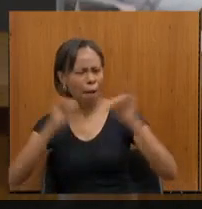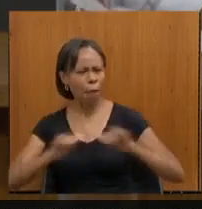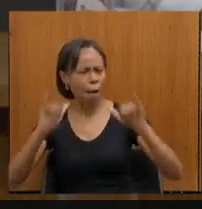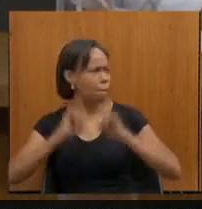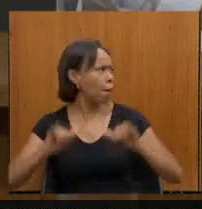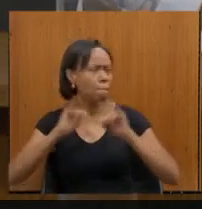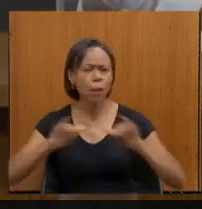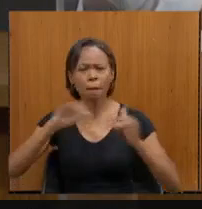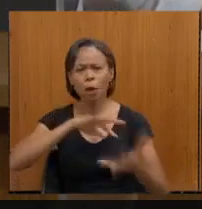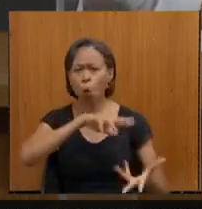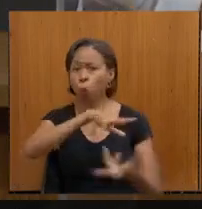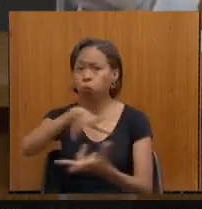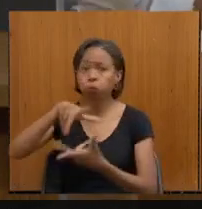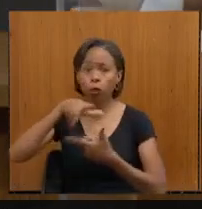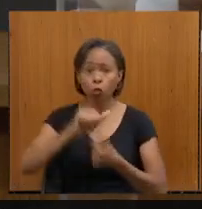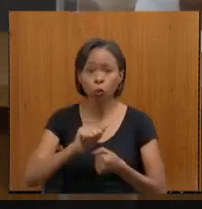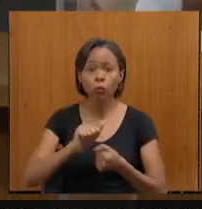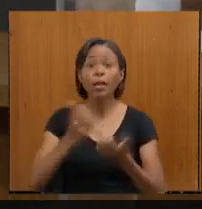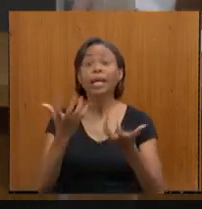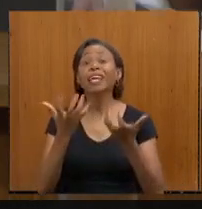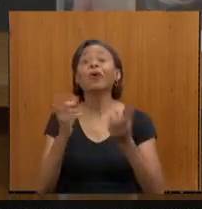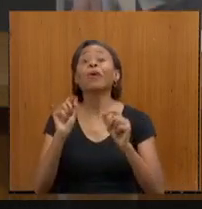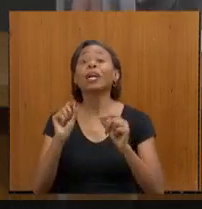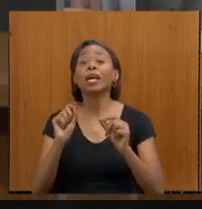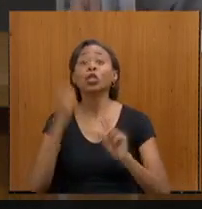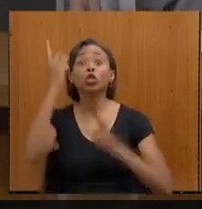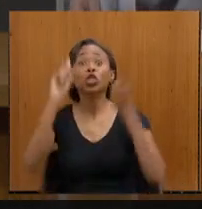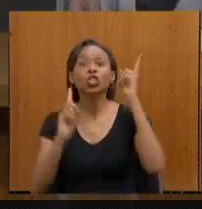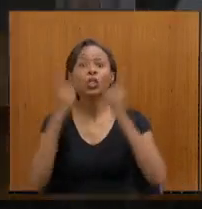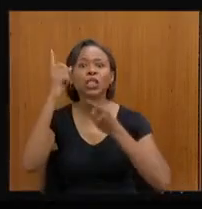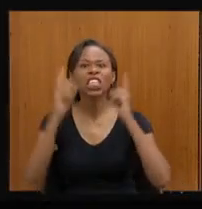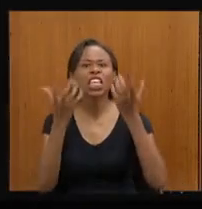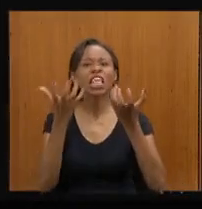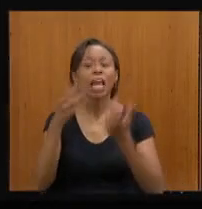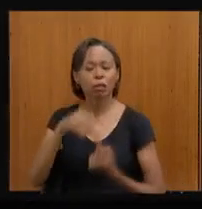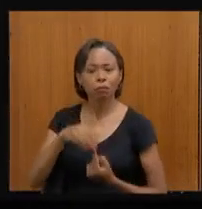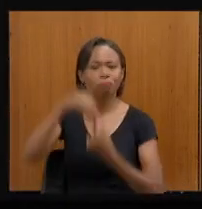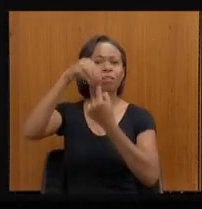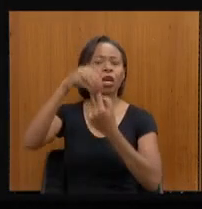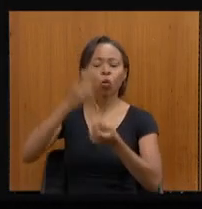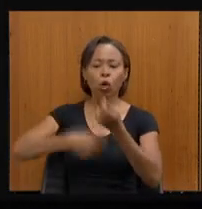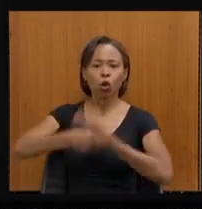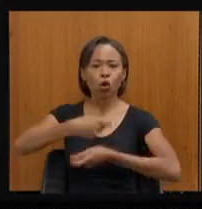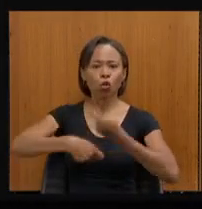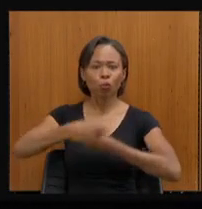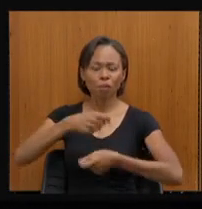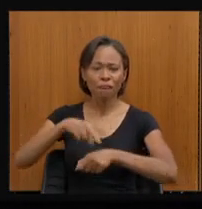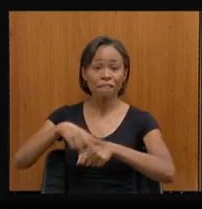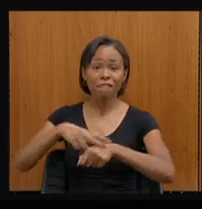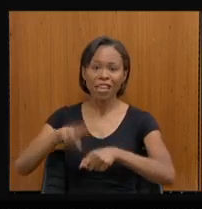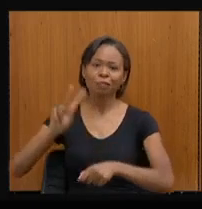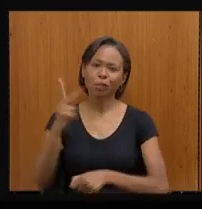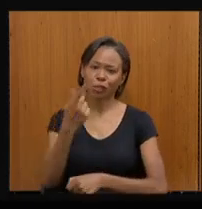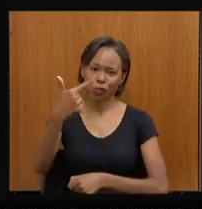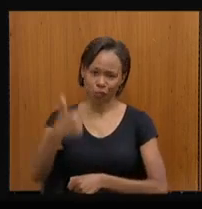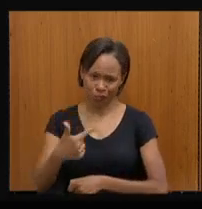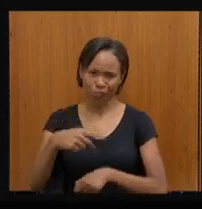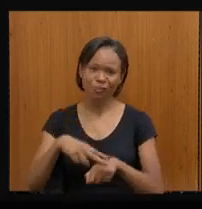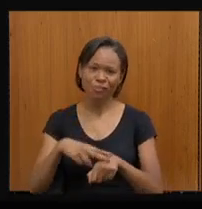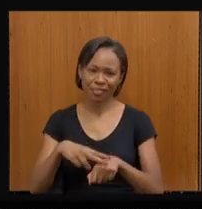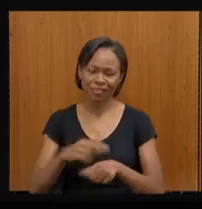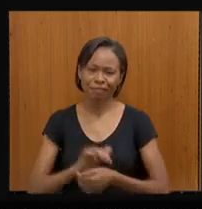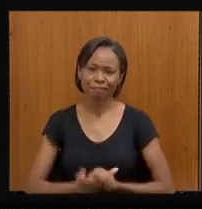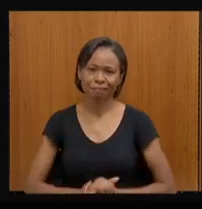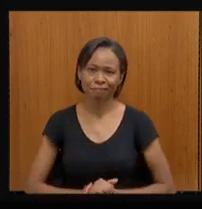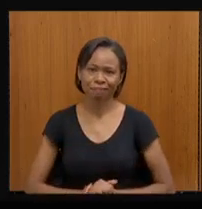mundo inteiro e que esta e colocar como um país realmente de economia verde de hidrogênio verde